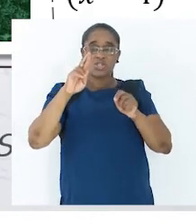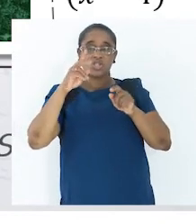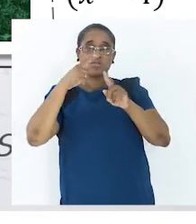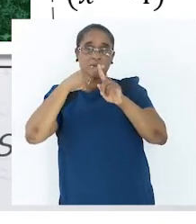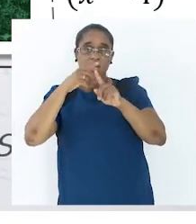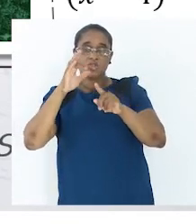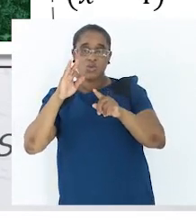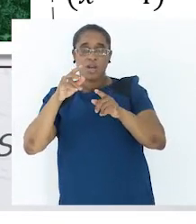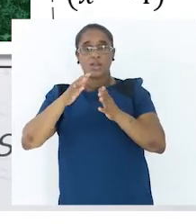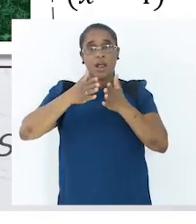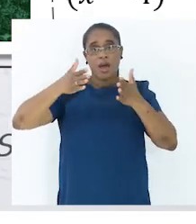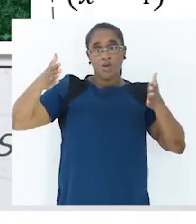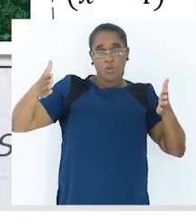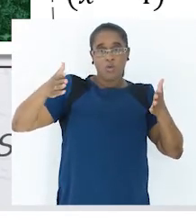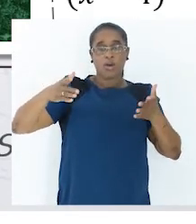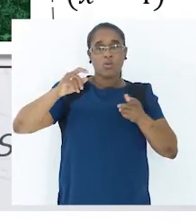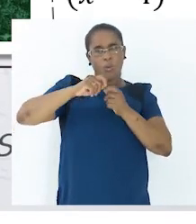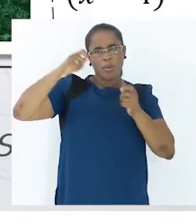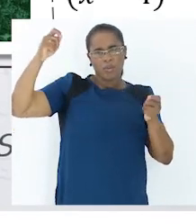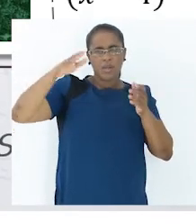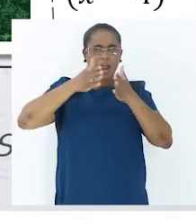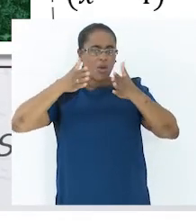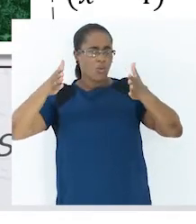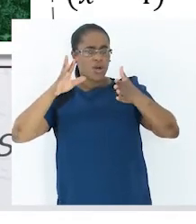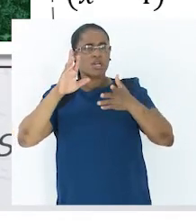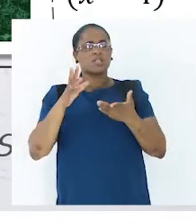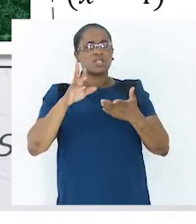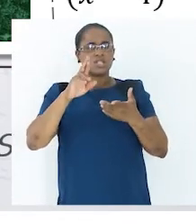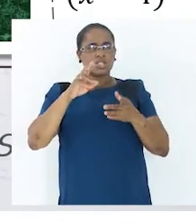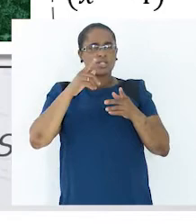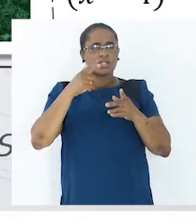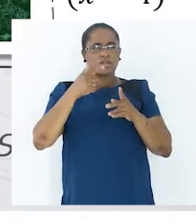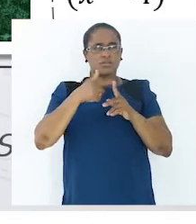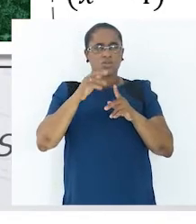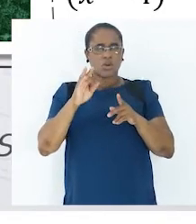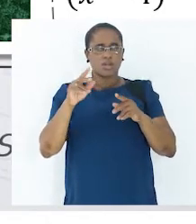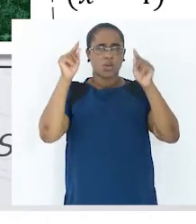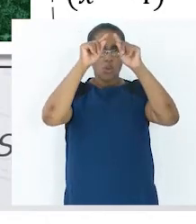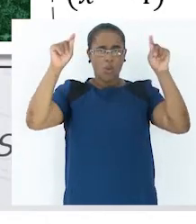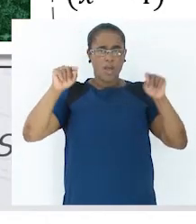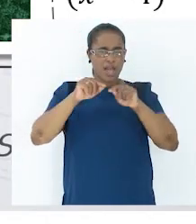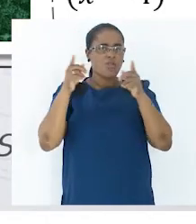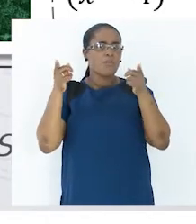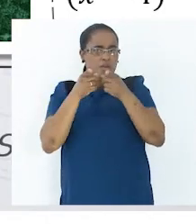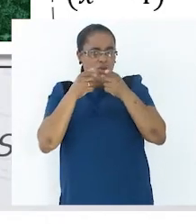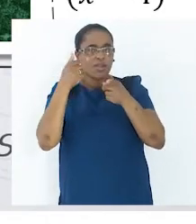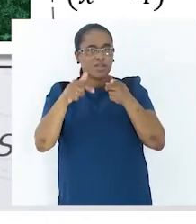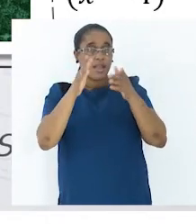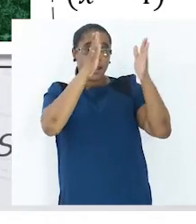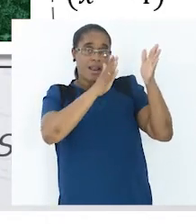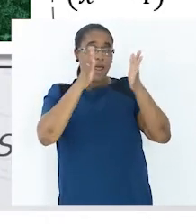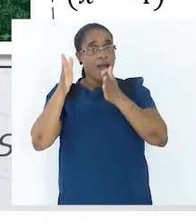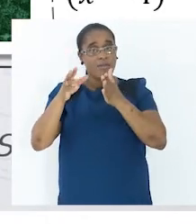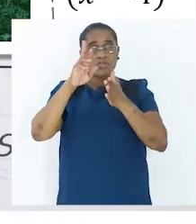e a largura x menos 4, e o quadrado menor tem de lado